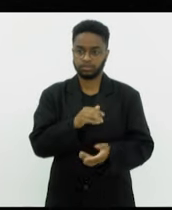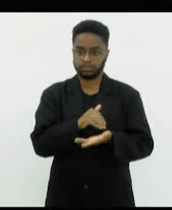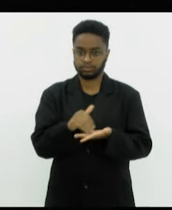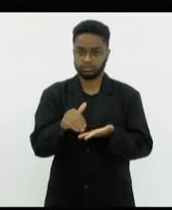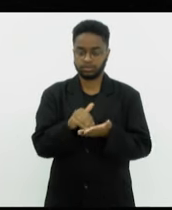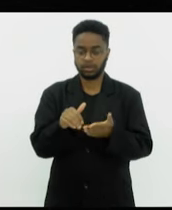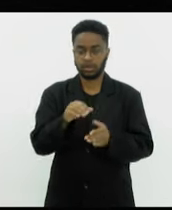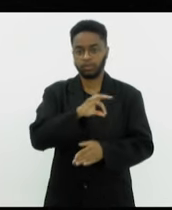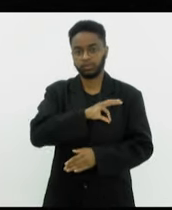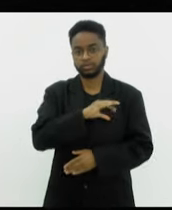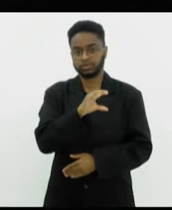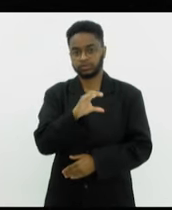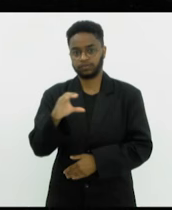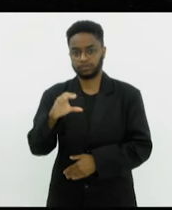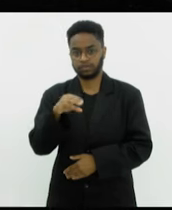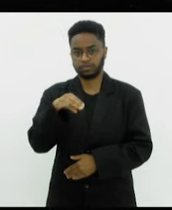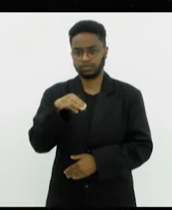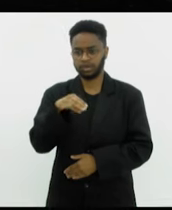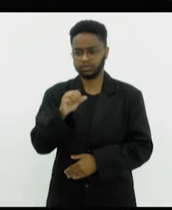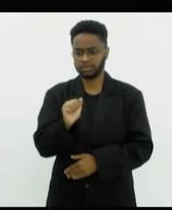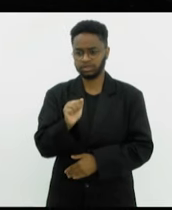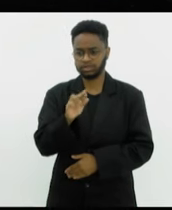Civil, Marcos Vinícius Amin Fernandes,